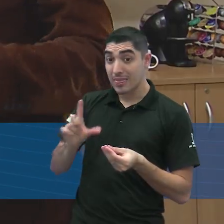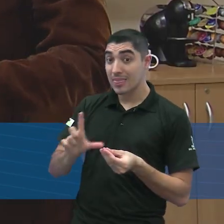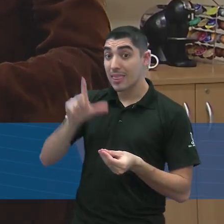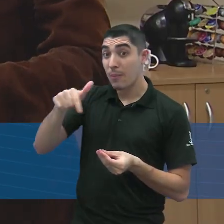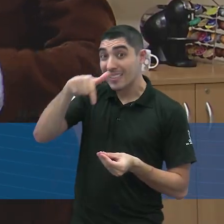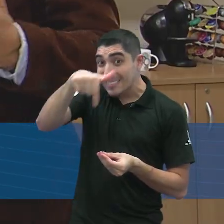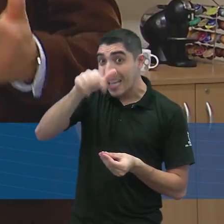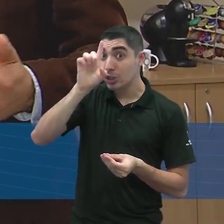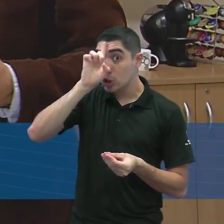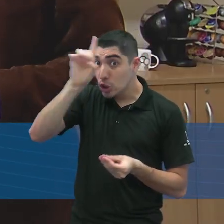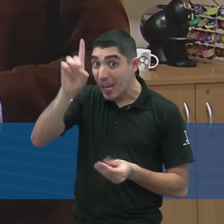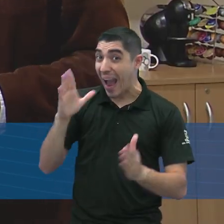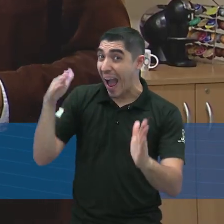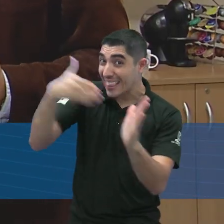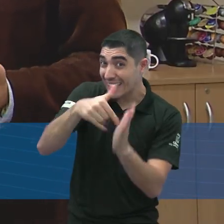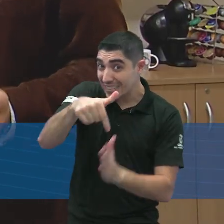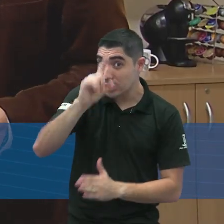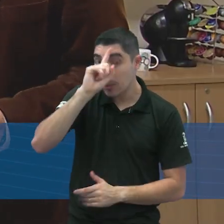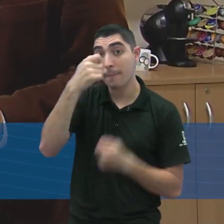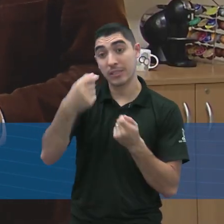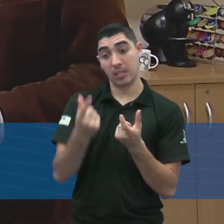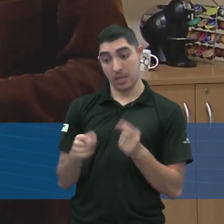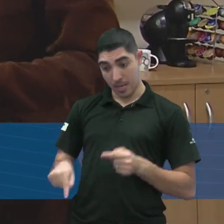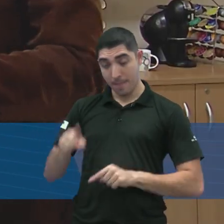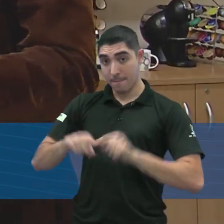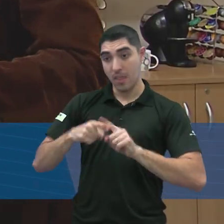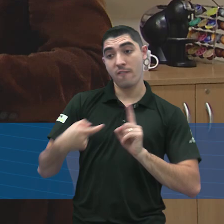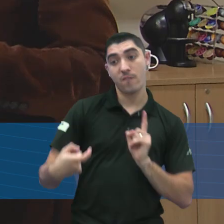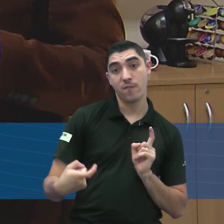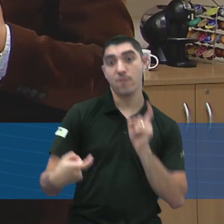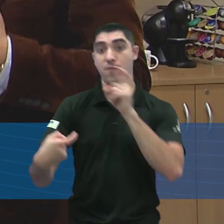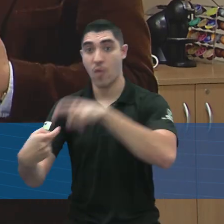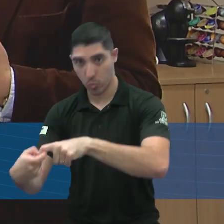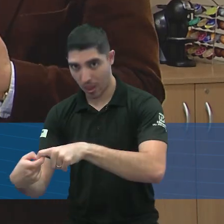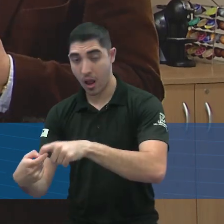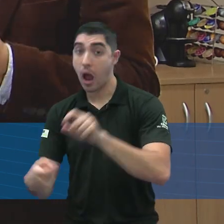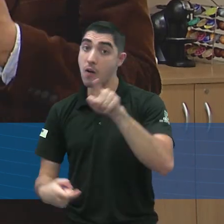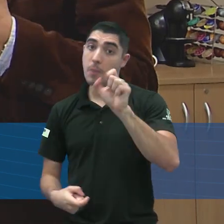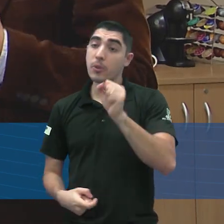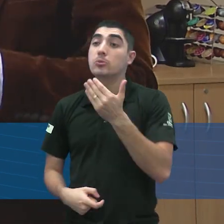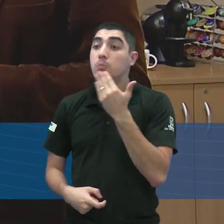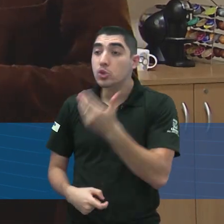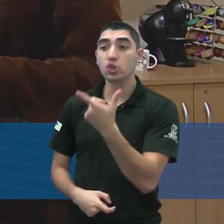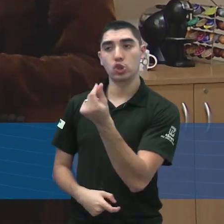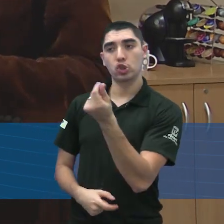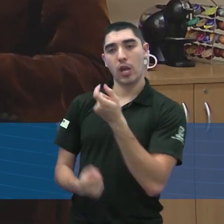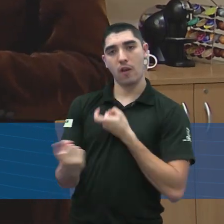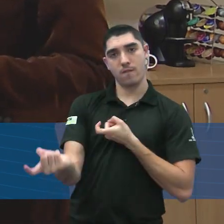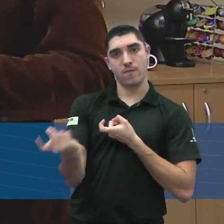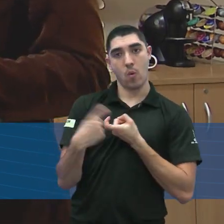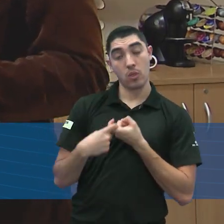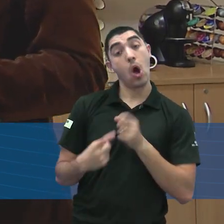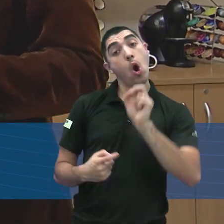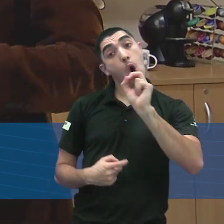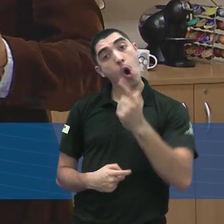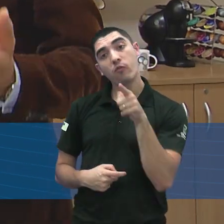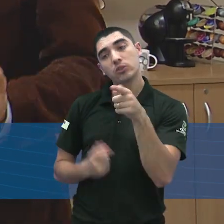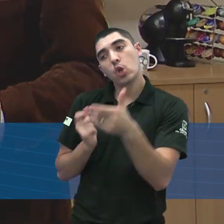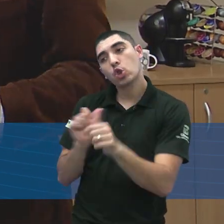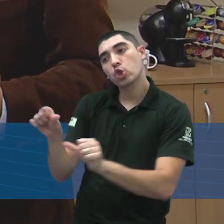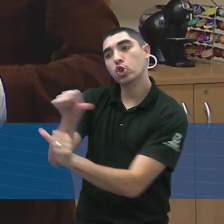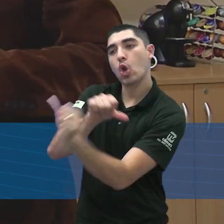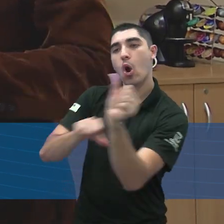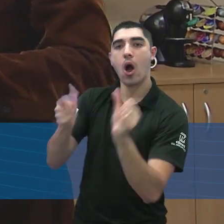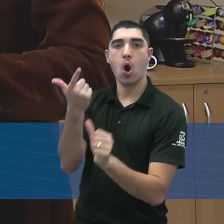o consumidor tem o direito de devolver esse produto, pedir a restituição do valor que pagou ou então trocar